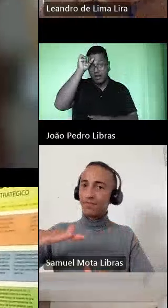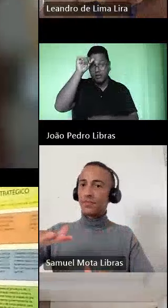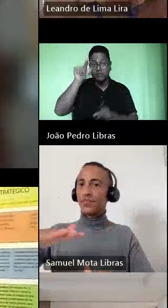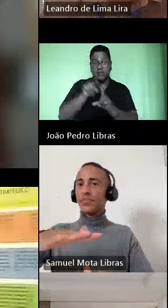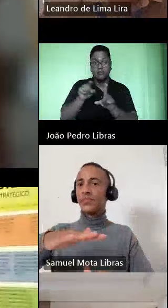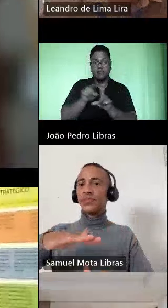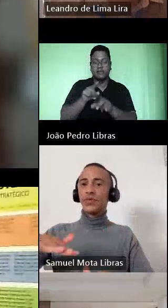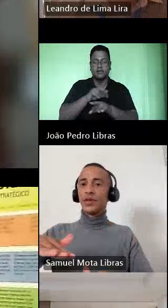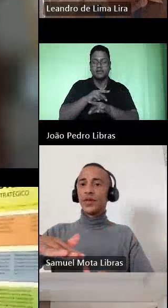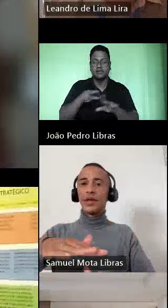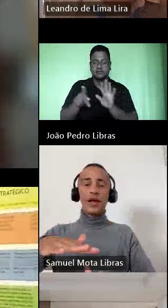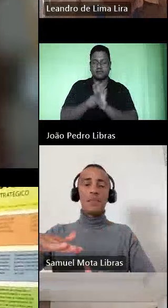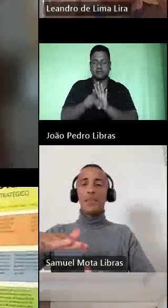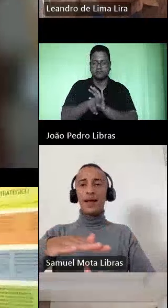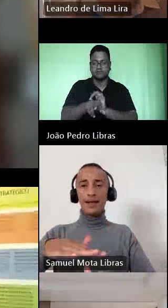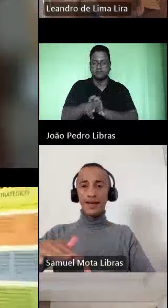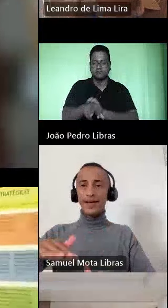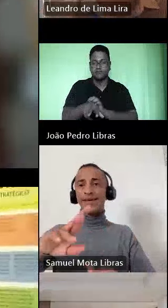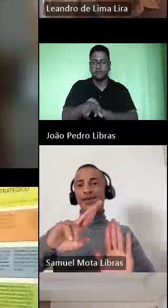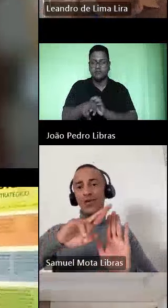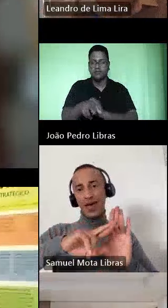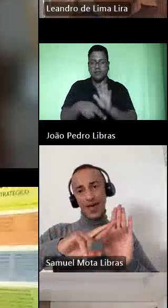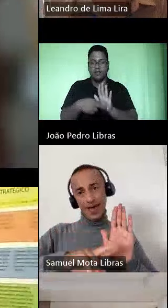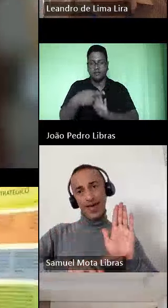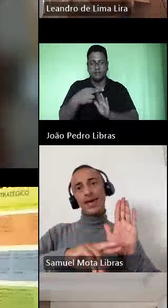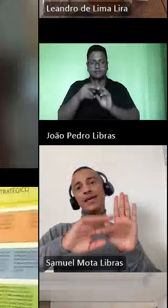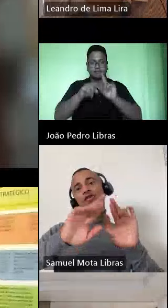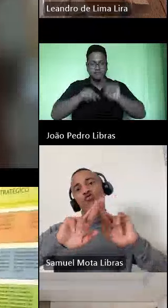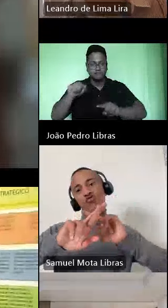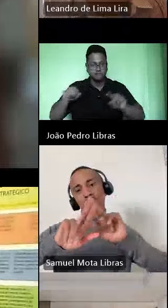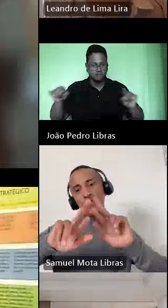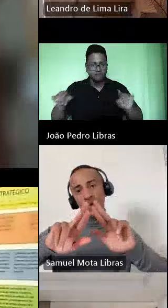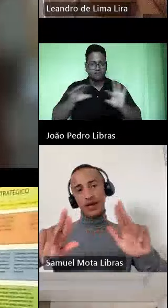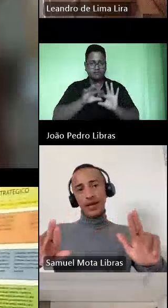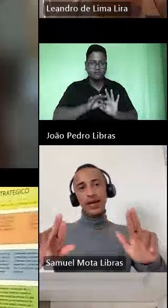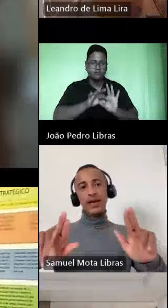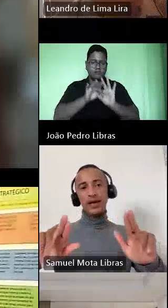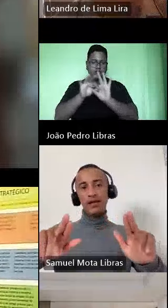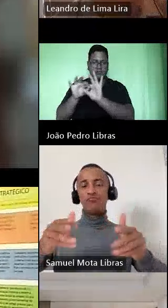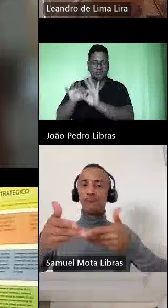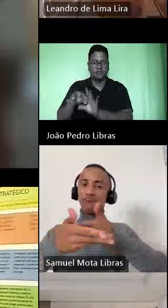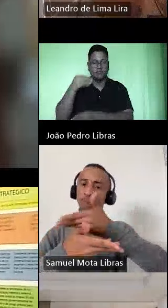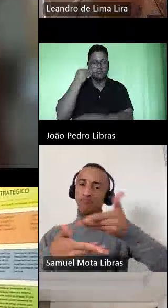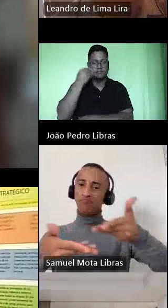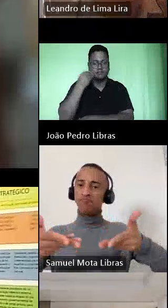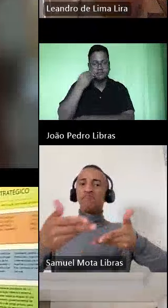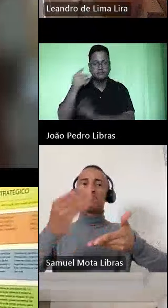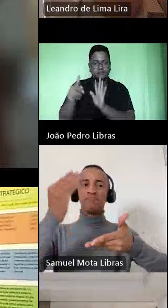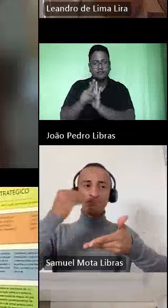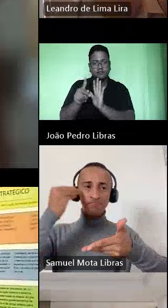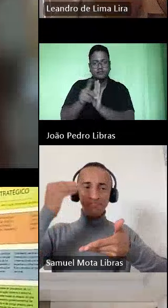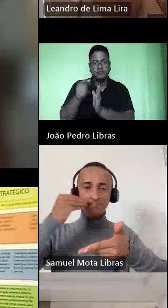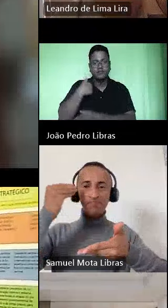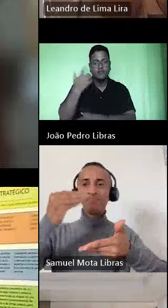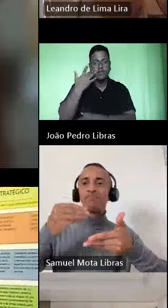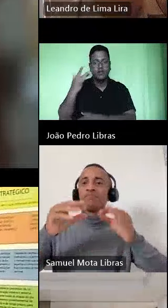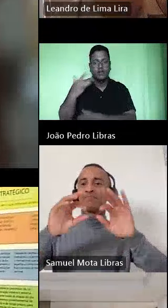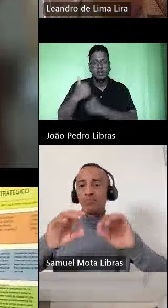né com algumas regras que são diferenciadas num contexto de experimentação mesmo e aí eu acho que é partir para